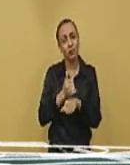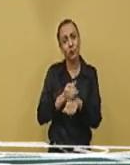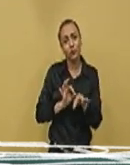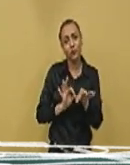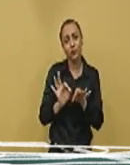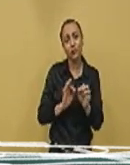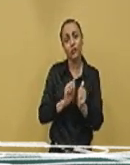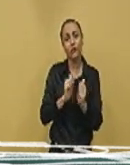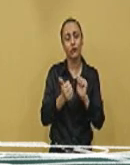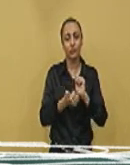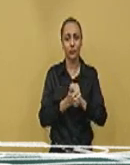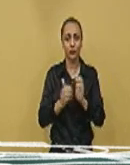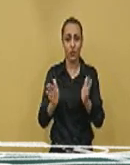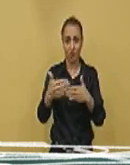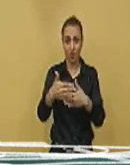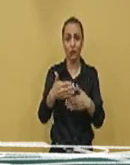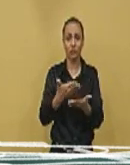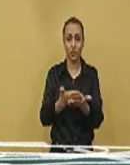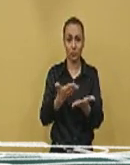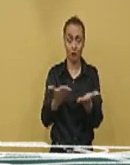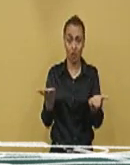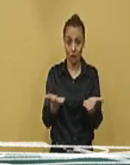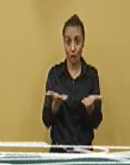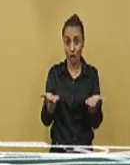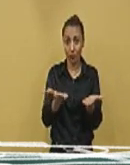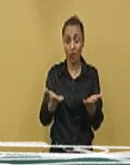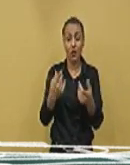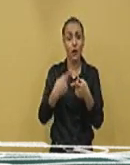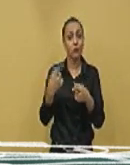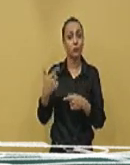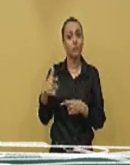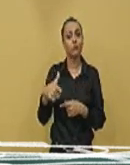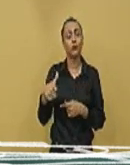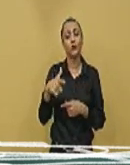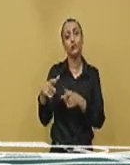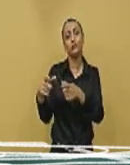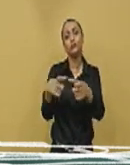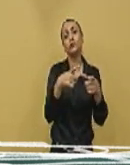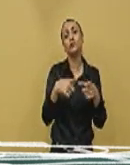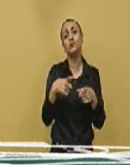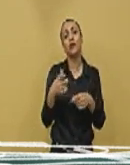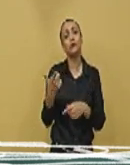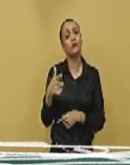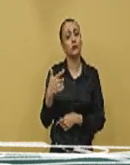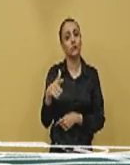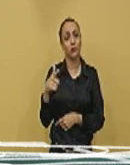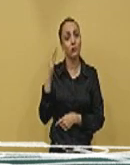feita no bloco de sala de aula, porque nós não temos espaço e a gente entende que a demanda